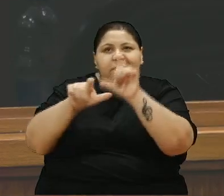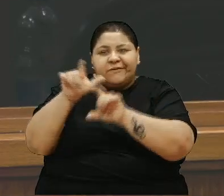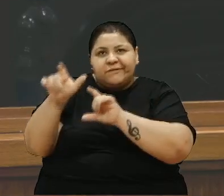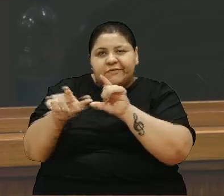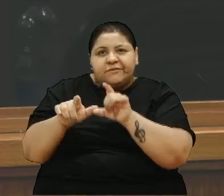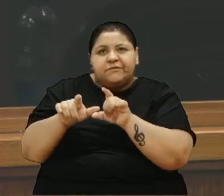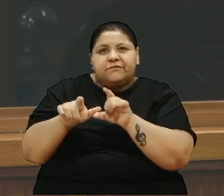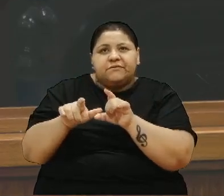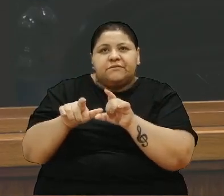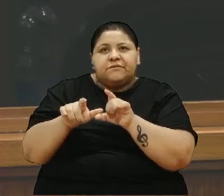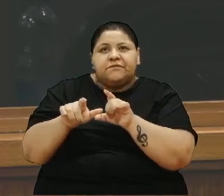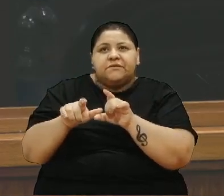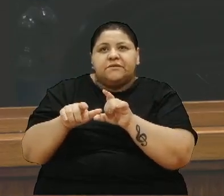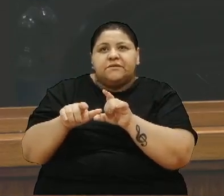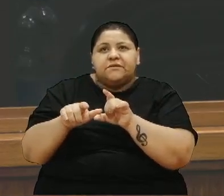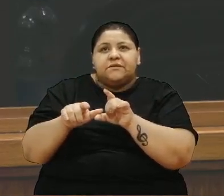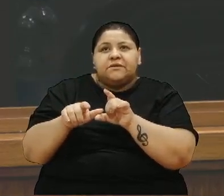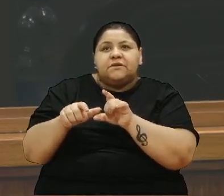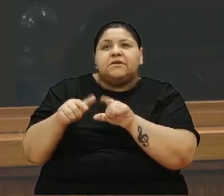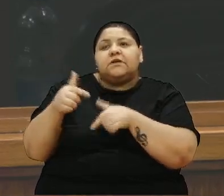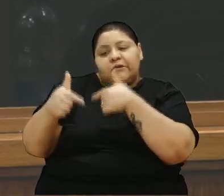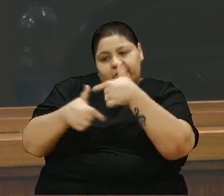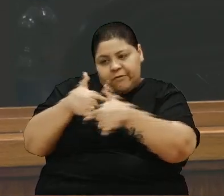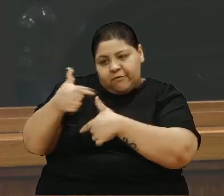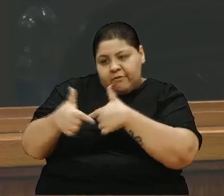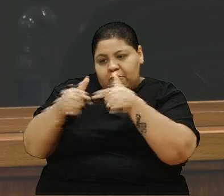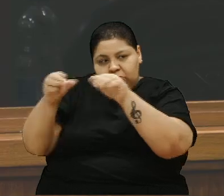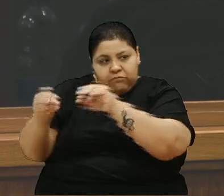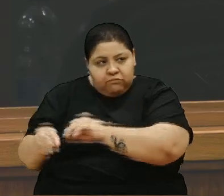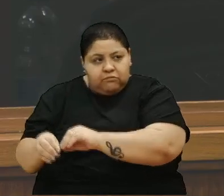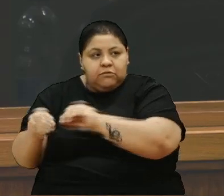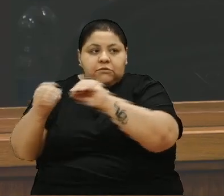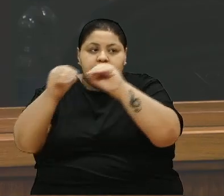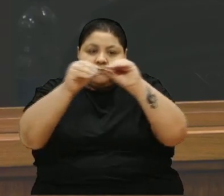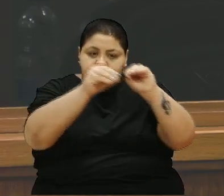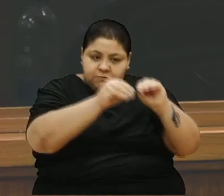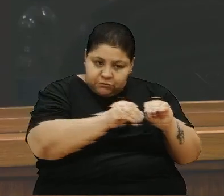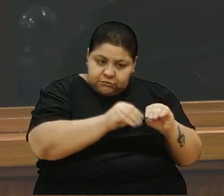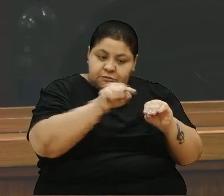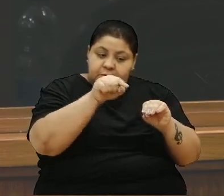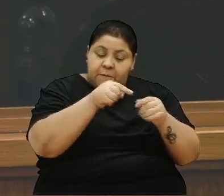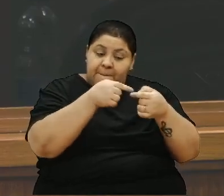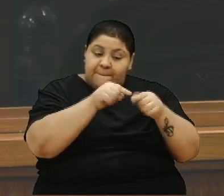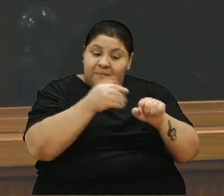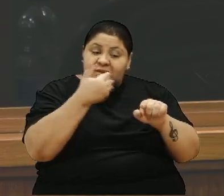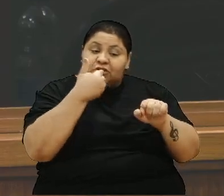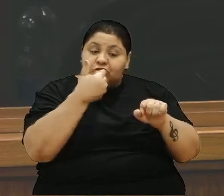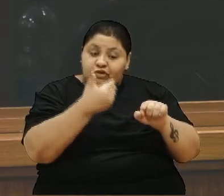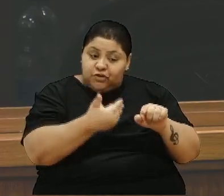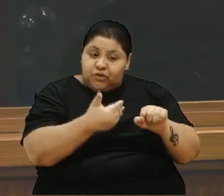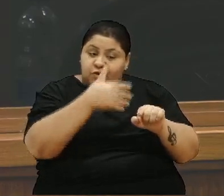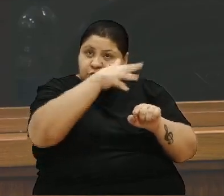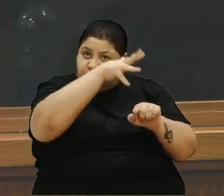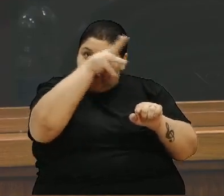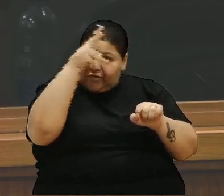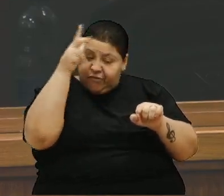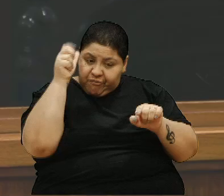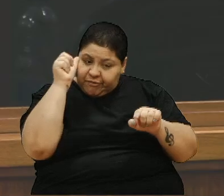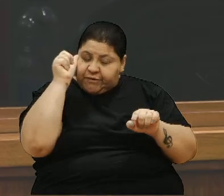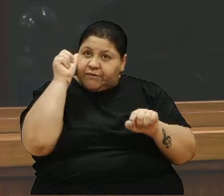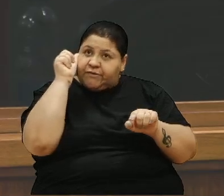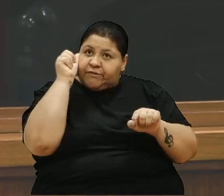estão em sobreaviso se deslocam para aquela situação. Mas aquela abordagem onde o município